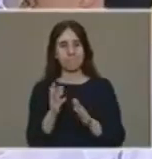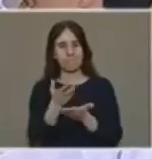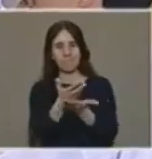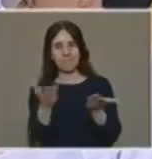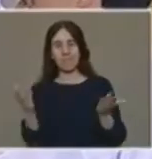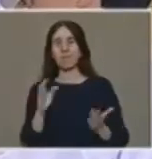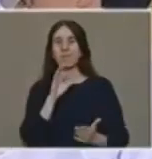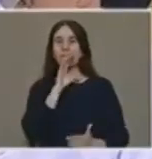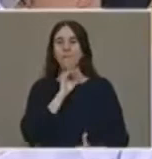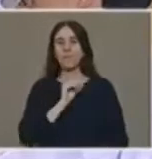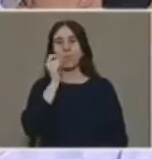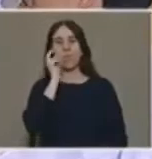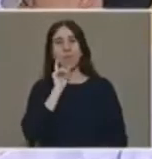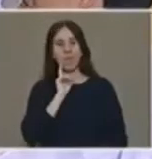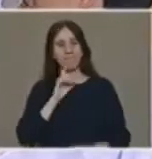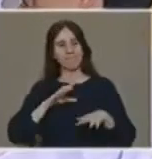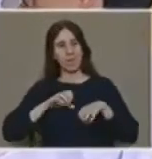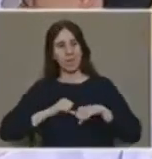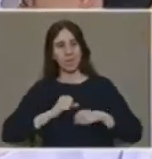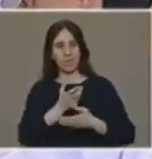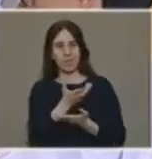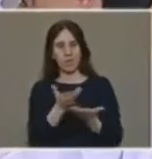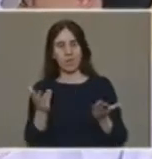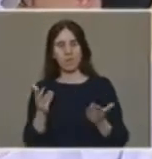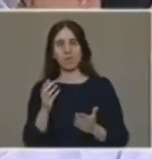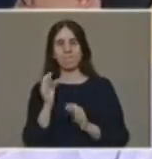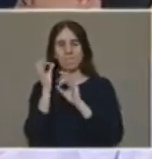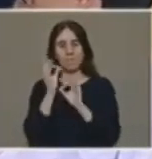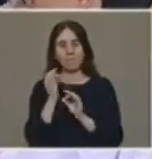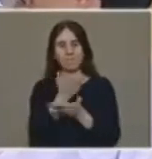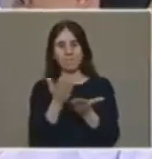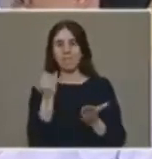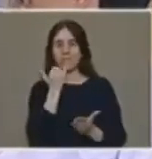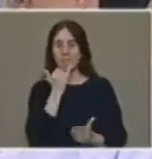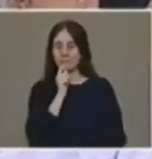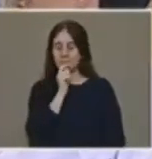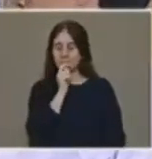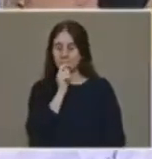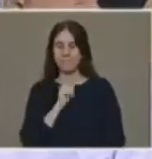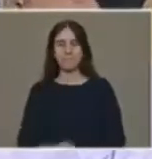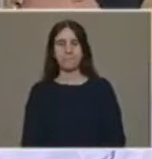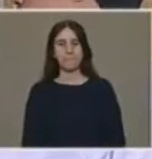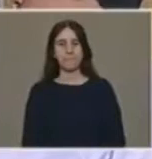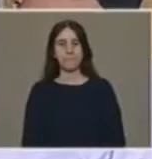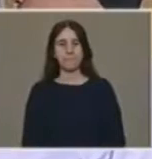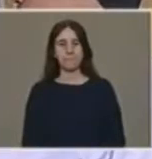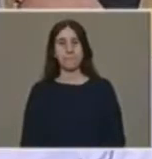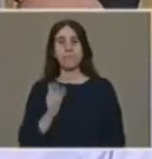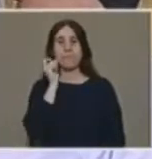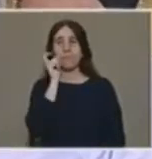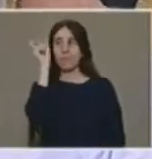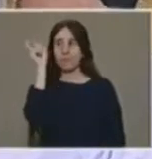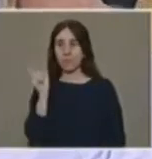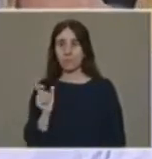como filhos e filhas, vos conceda a alegria da sua bênção. Amém. Aquele que por sua